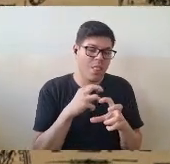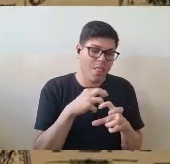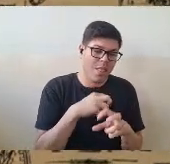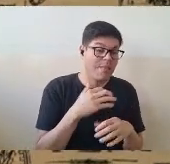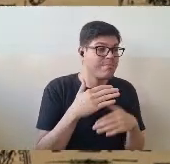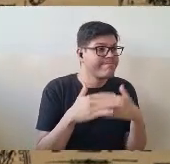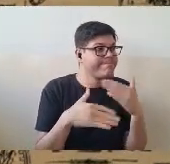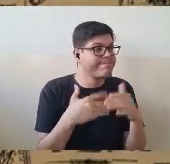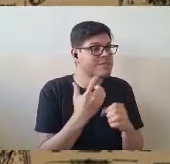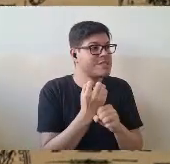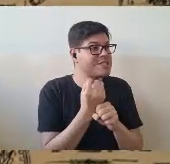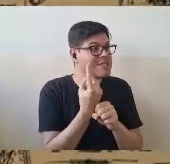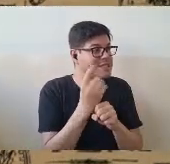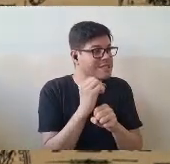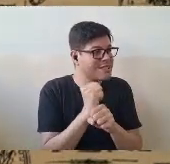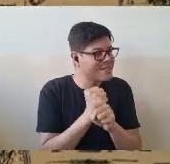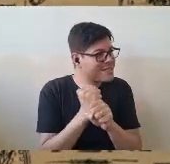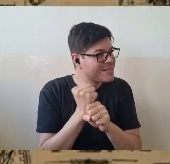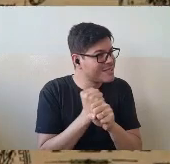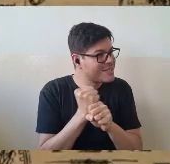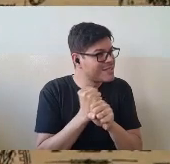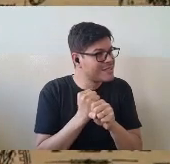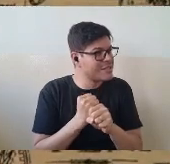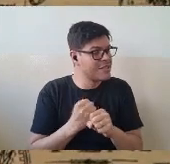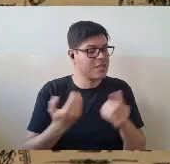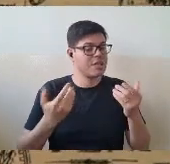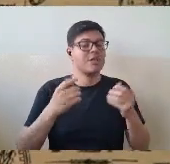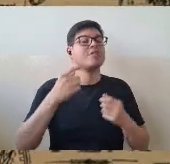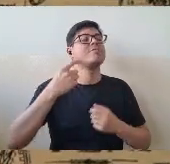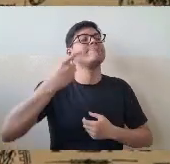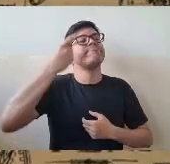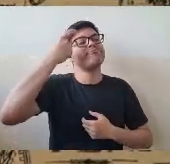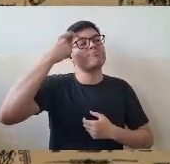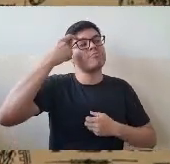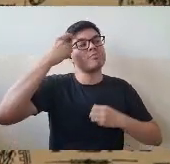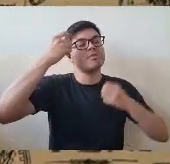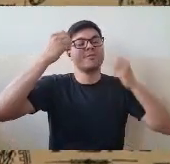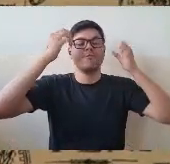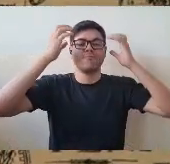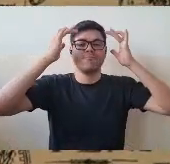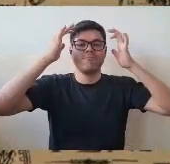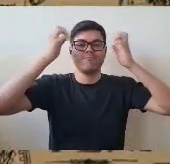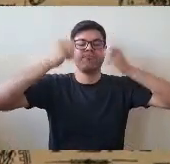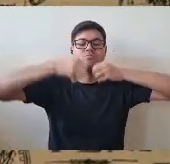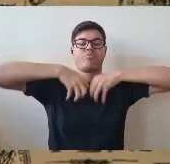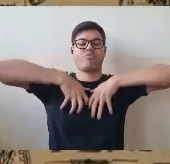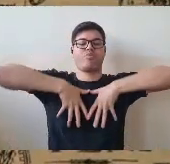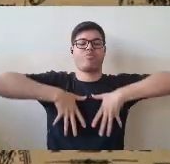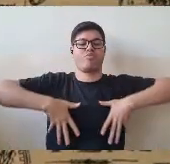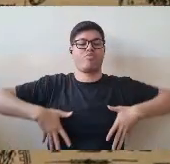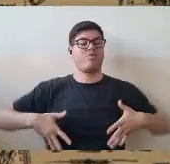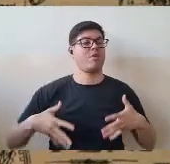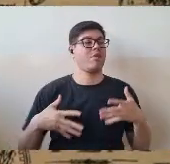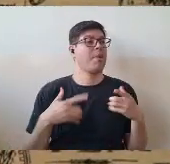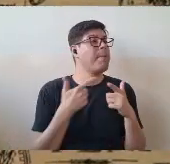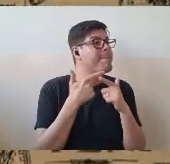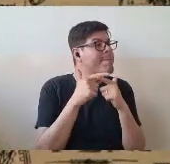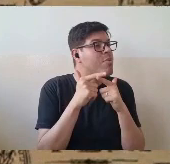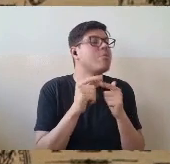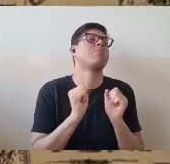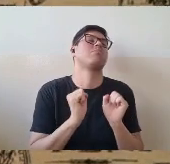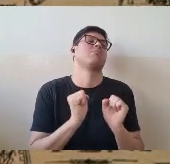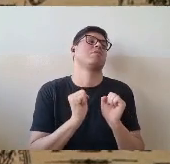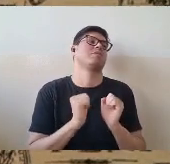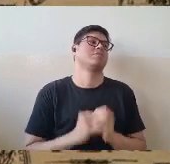dá uma deterioração do sistema nervoso. Nós estamos achando e esperando que não aconteça com a Covid. Você